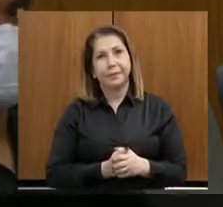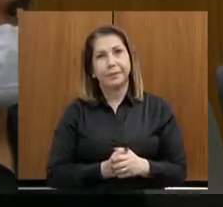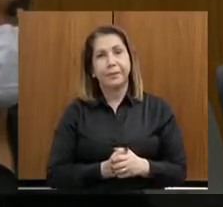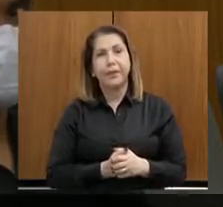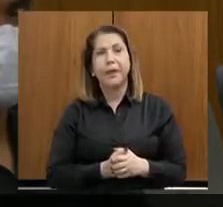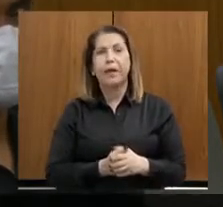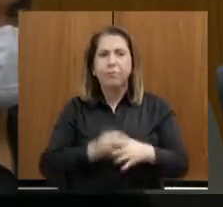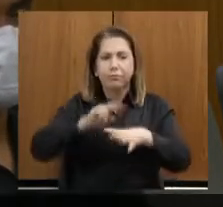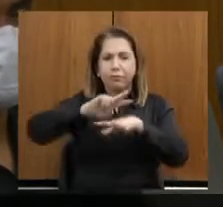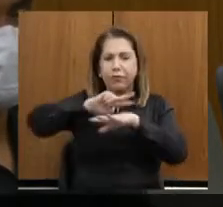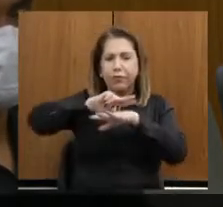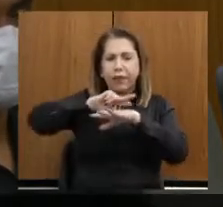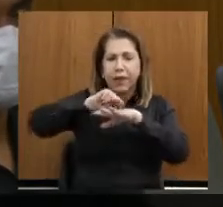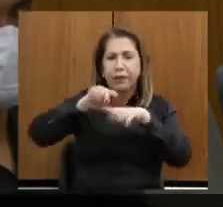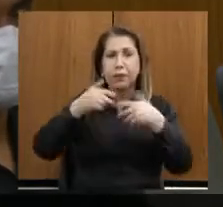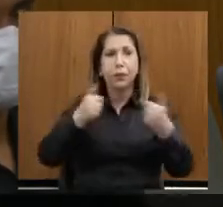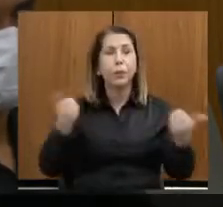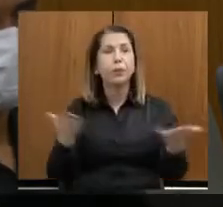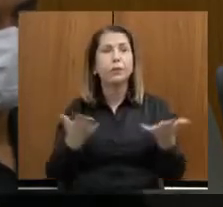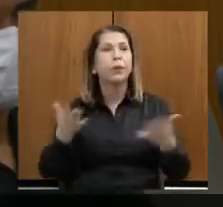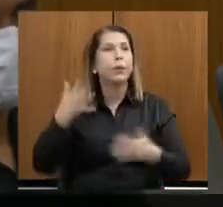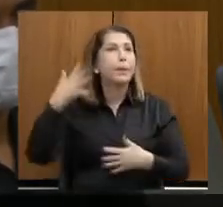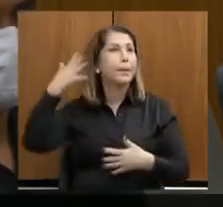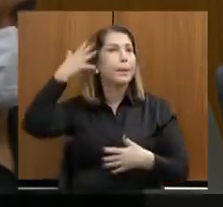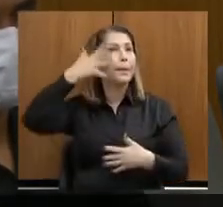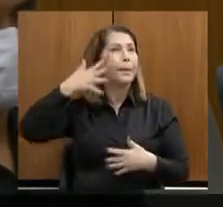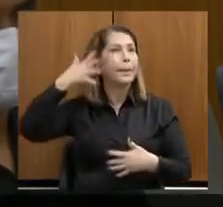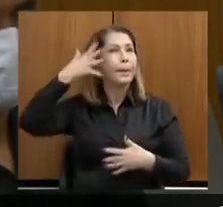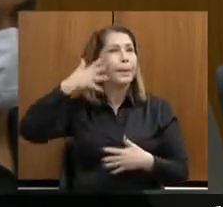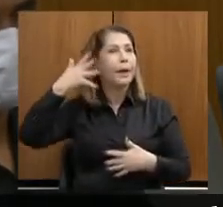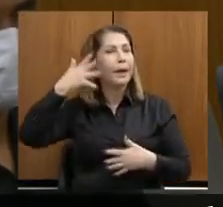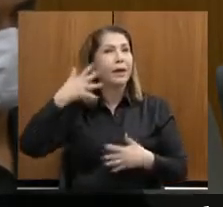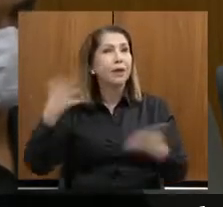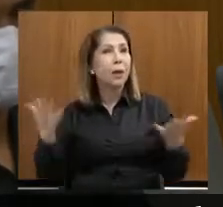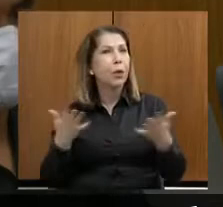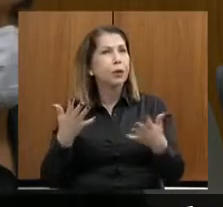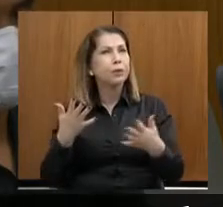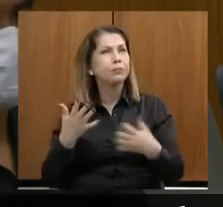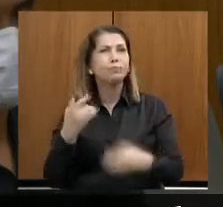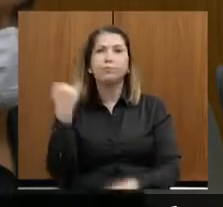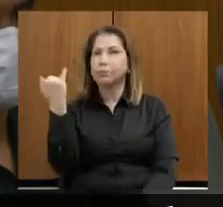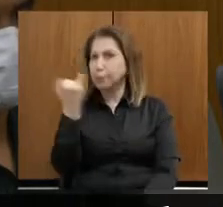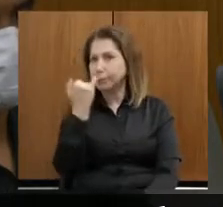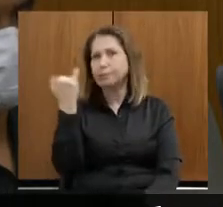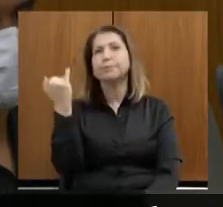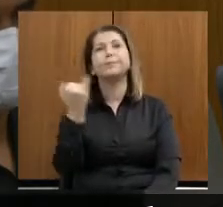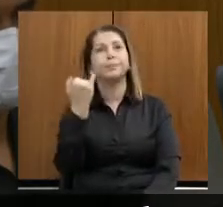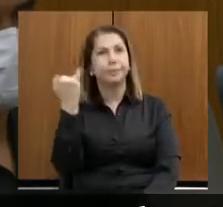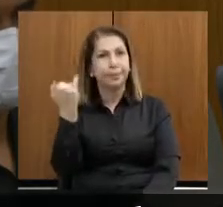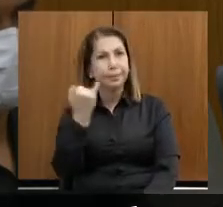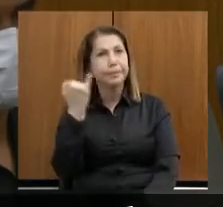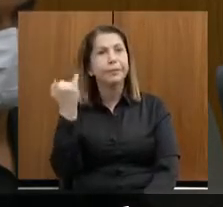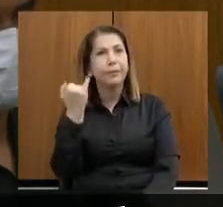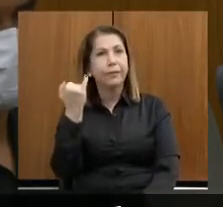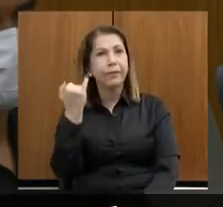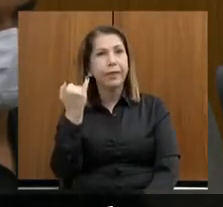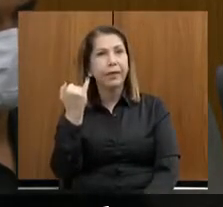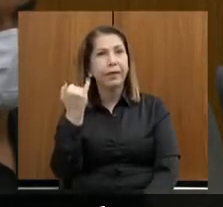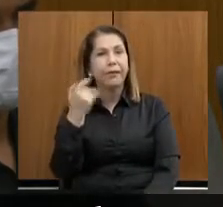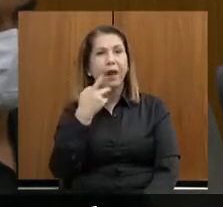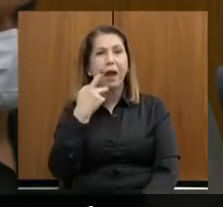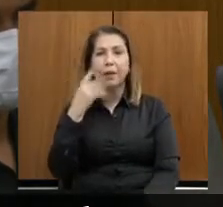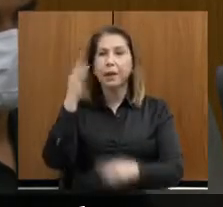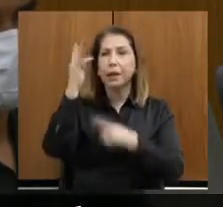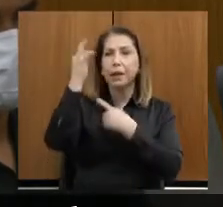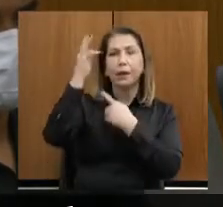é muita coisa foi falado aqui tudo que foi falado é muito importante e nós falamos de